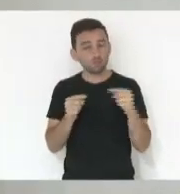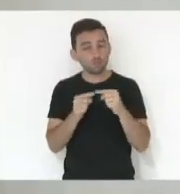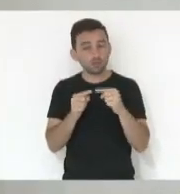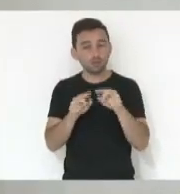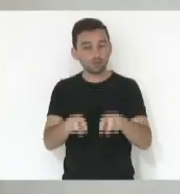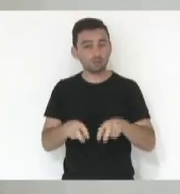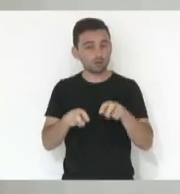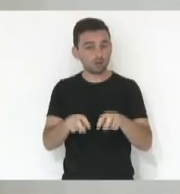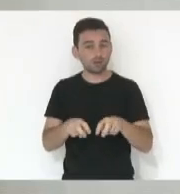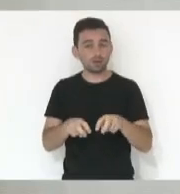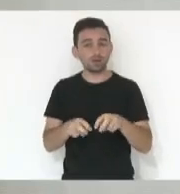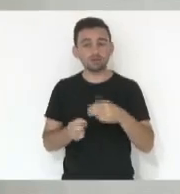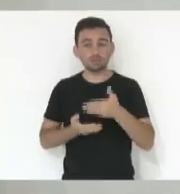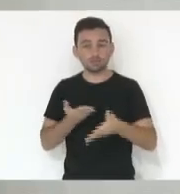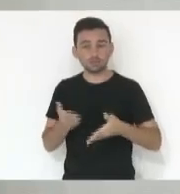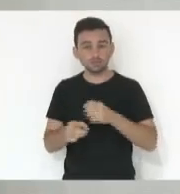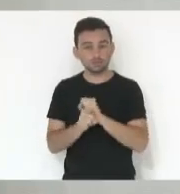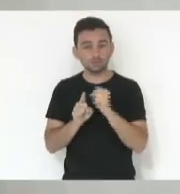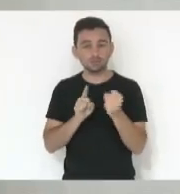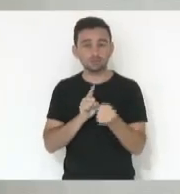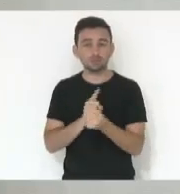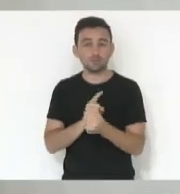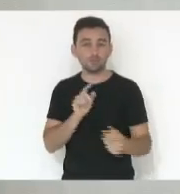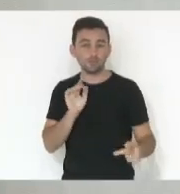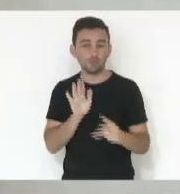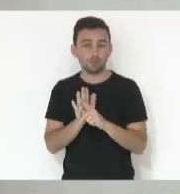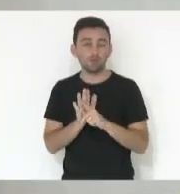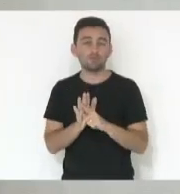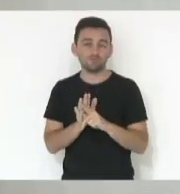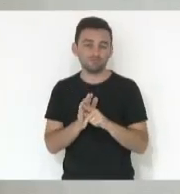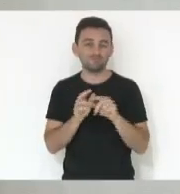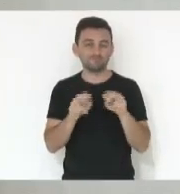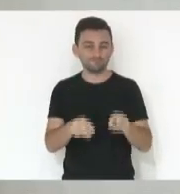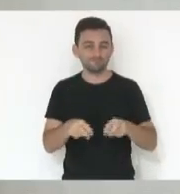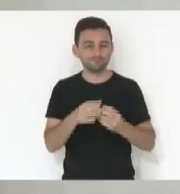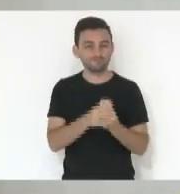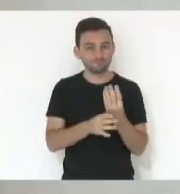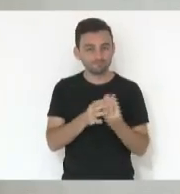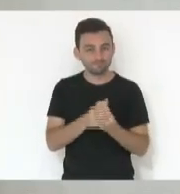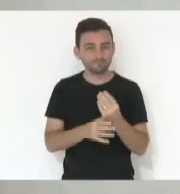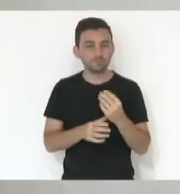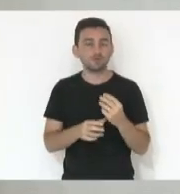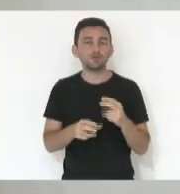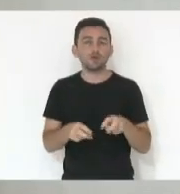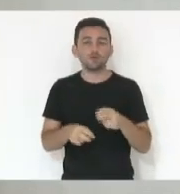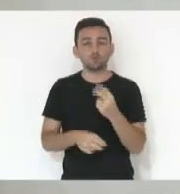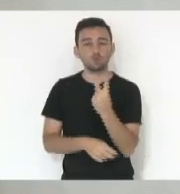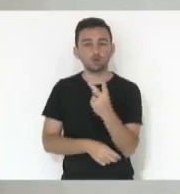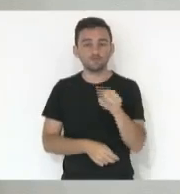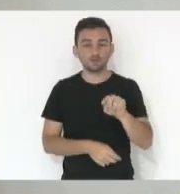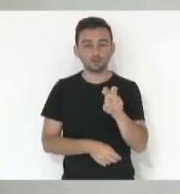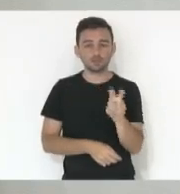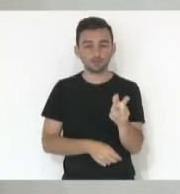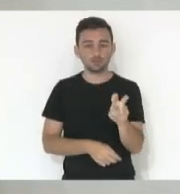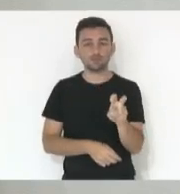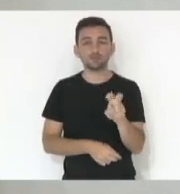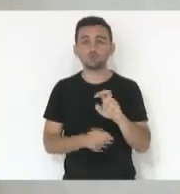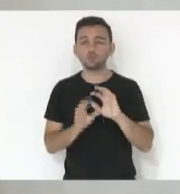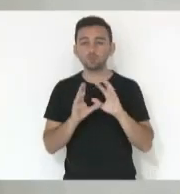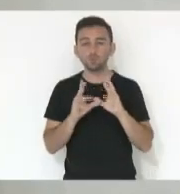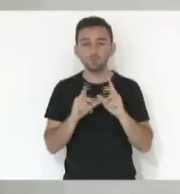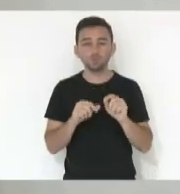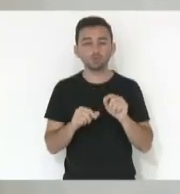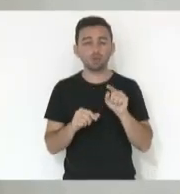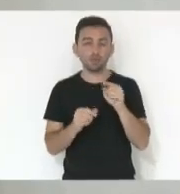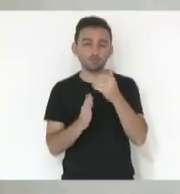a assistência social dos produtores rurais, com 2,5% sobre todo o seu